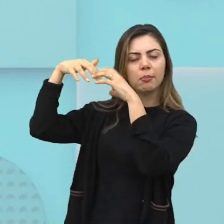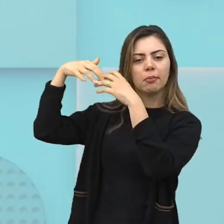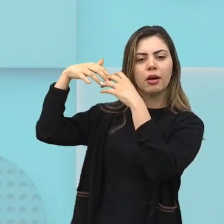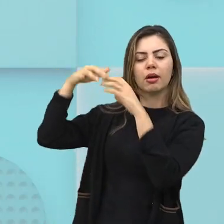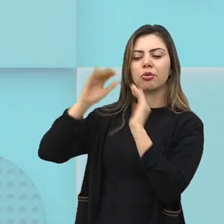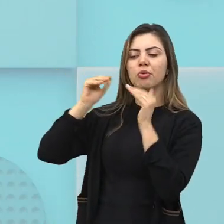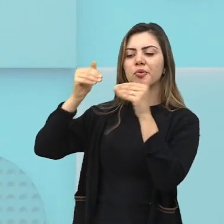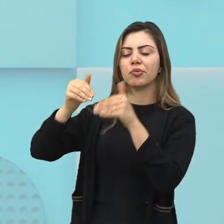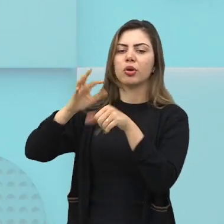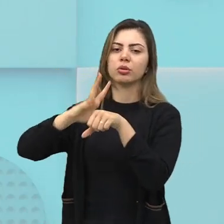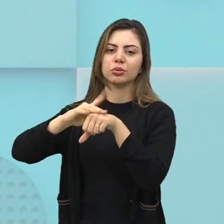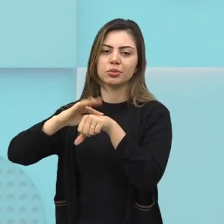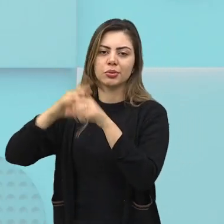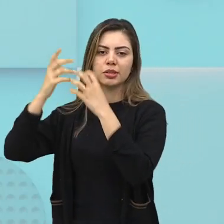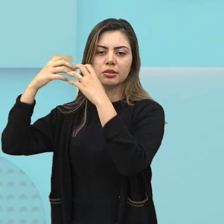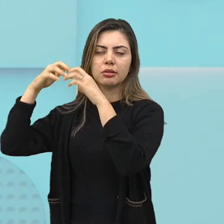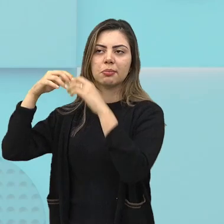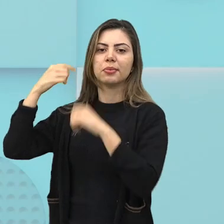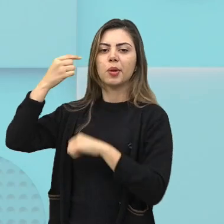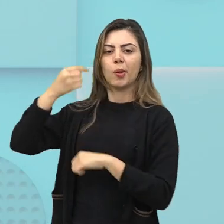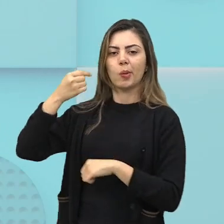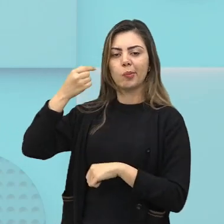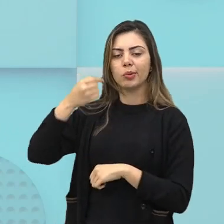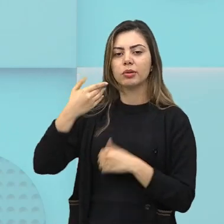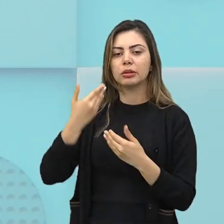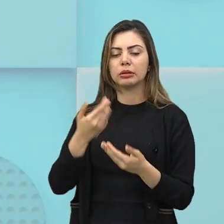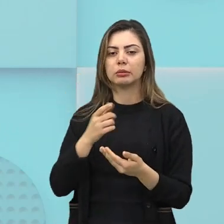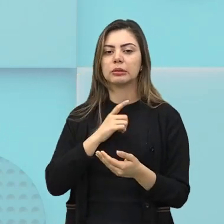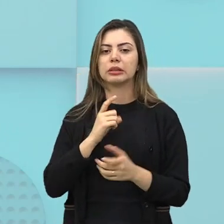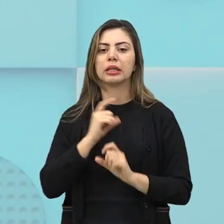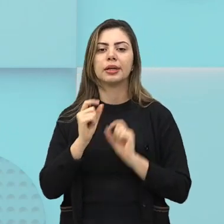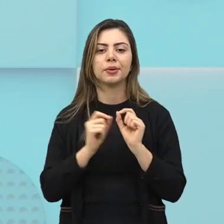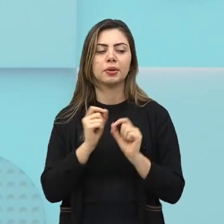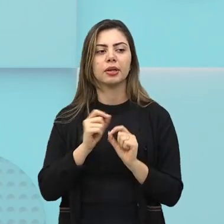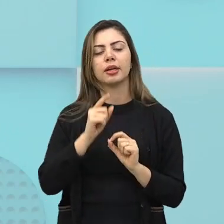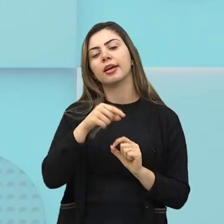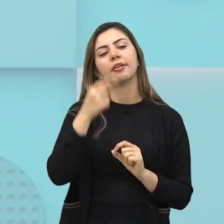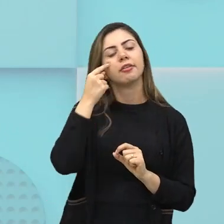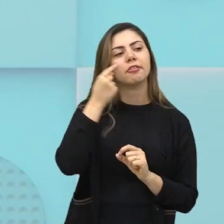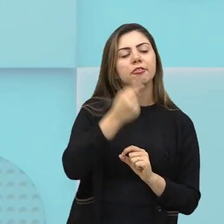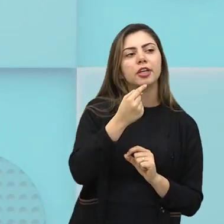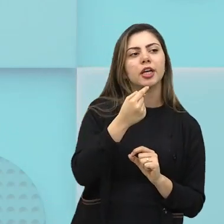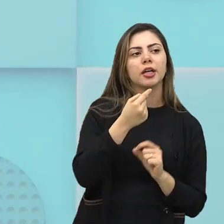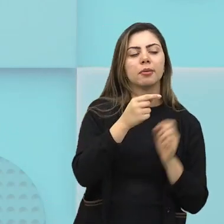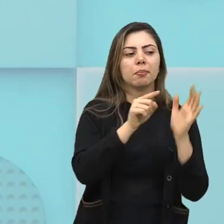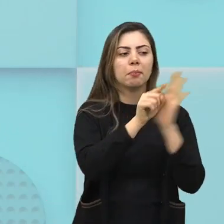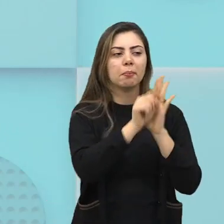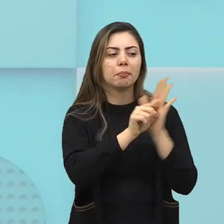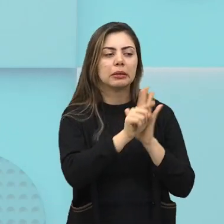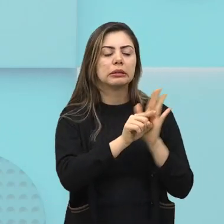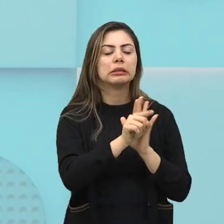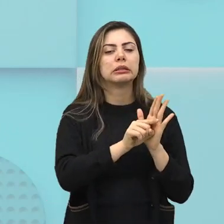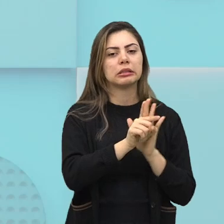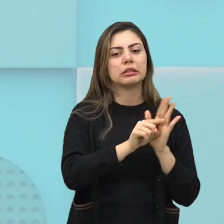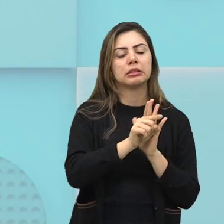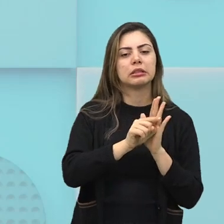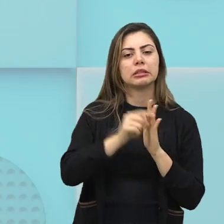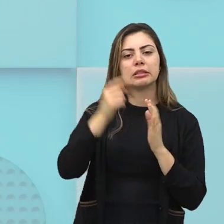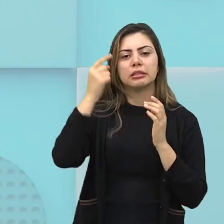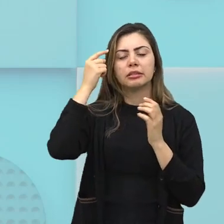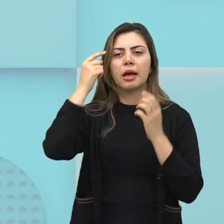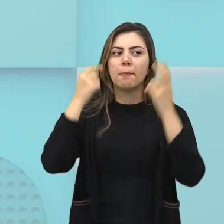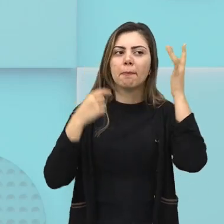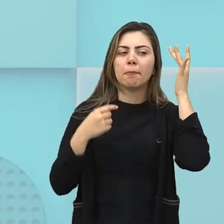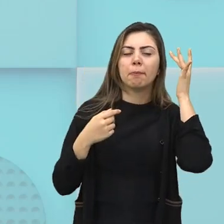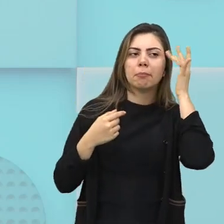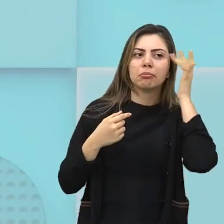né? Explorando os limites entre sanidade e insanidade, bem como o poder